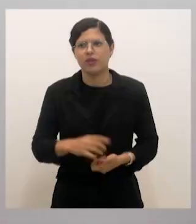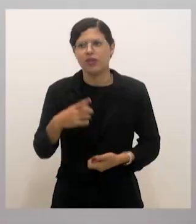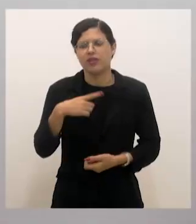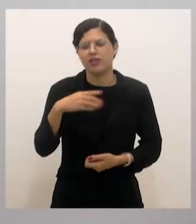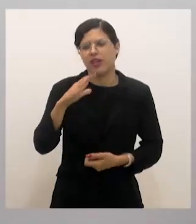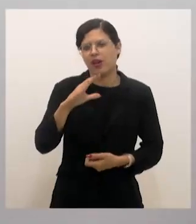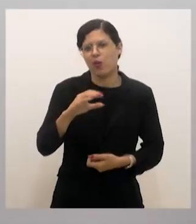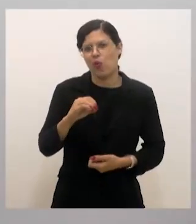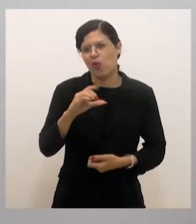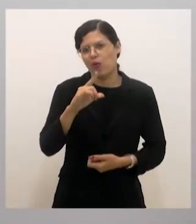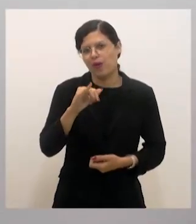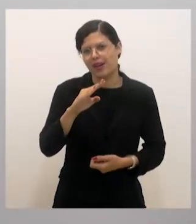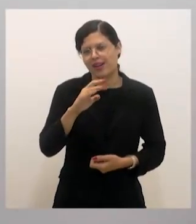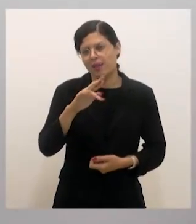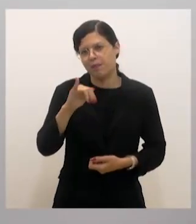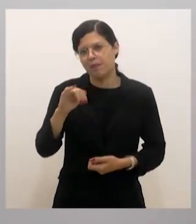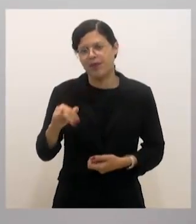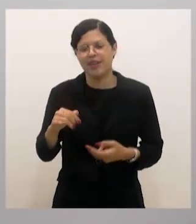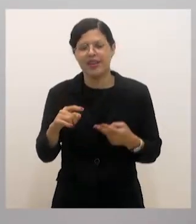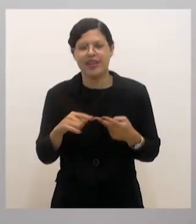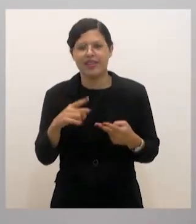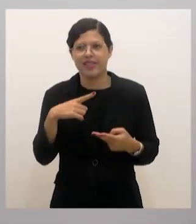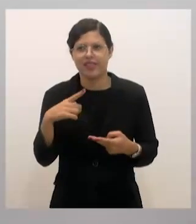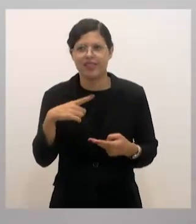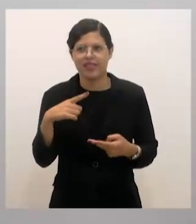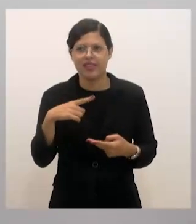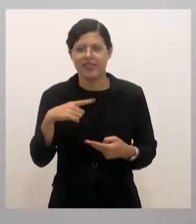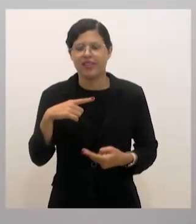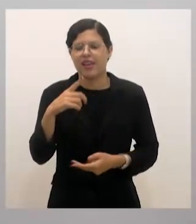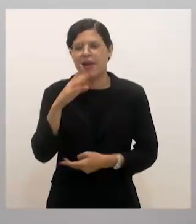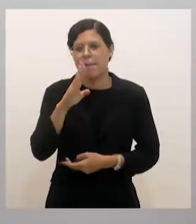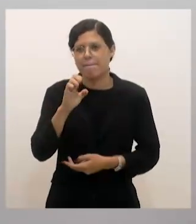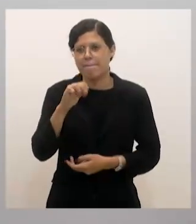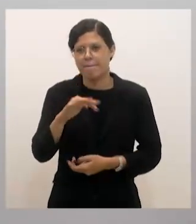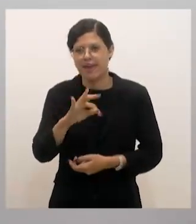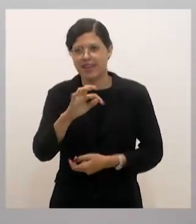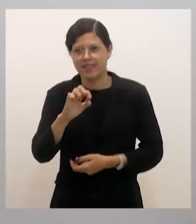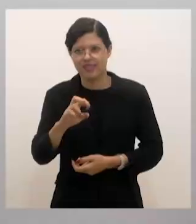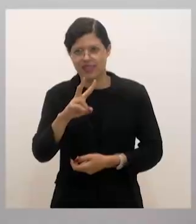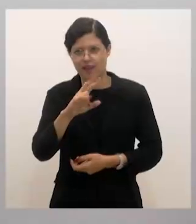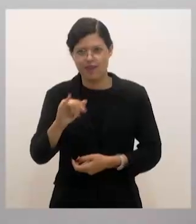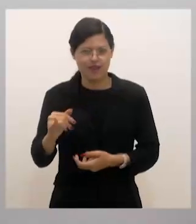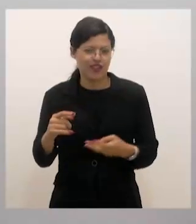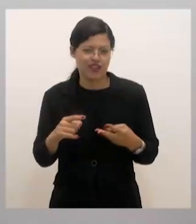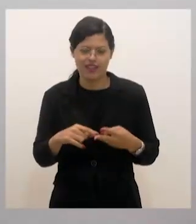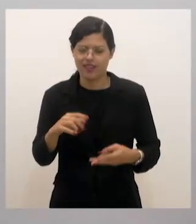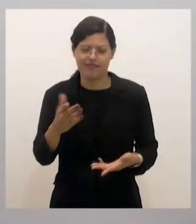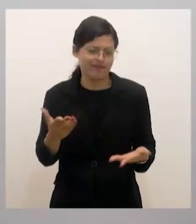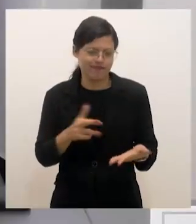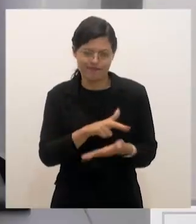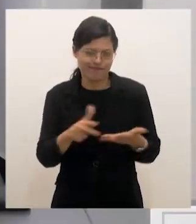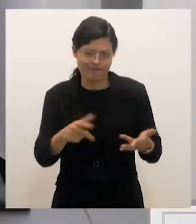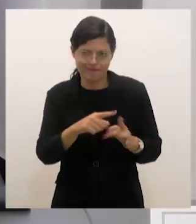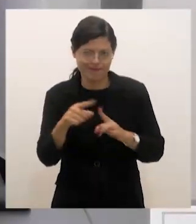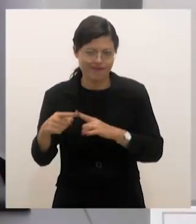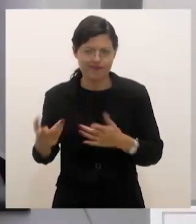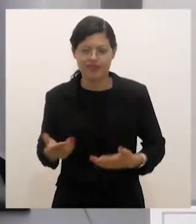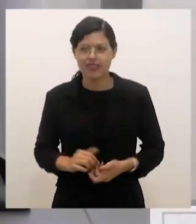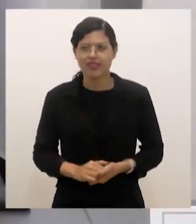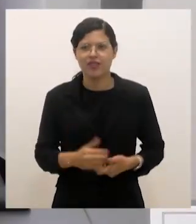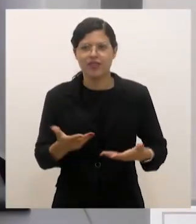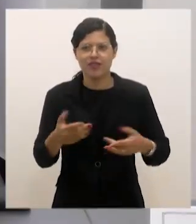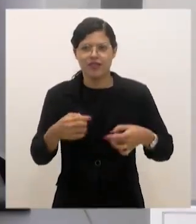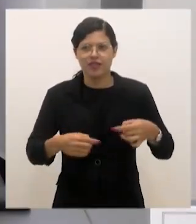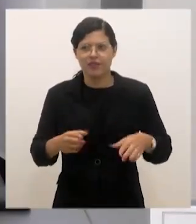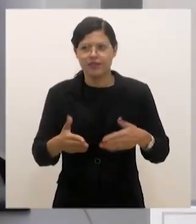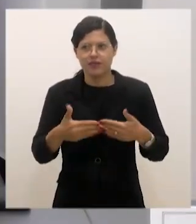bem-te-vi, sanhaço. Sapo perereca e rã. Fico citando a função. Bem, então, não havendo que queira discutir, em